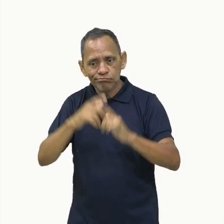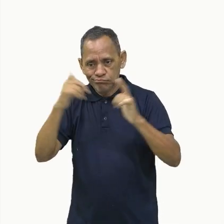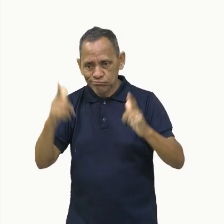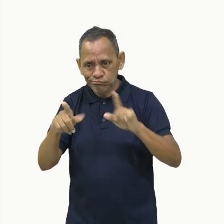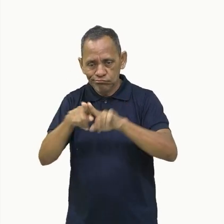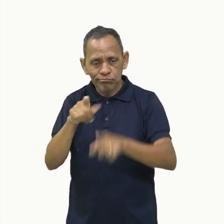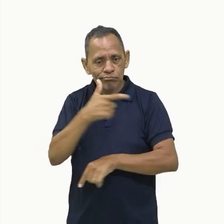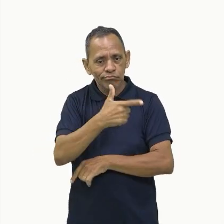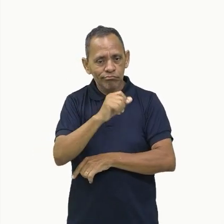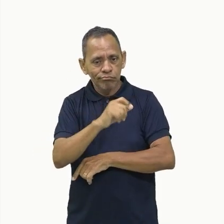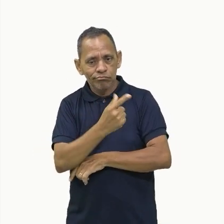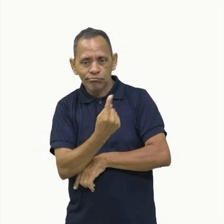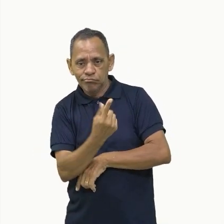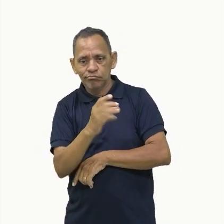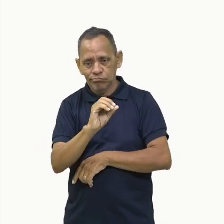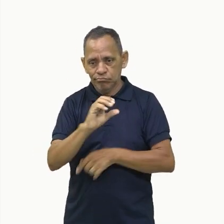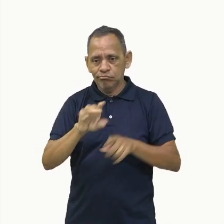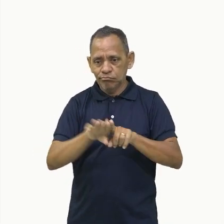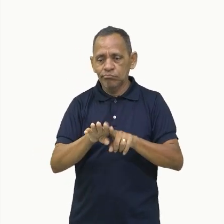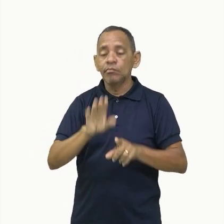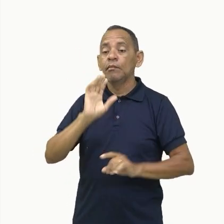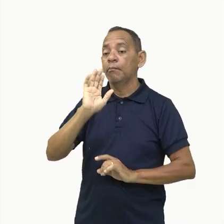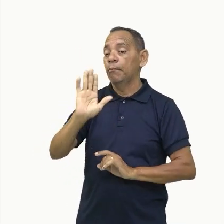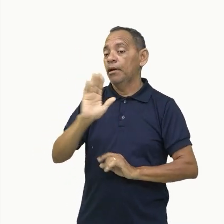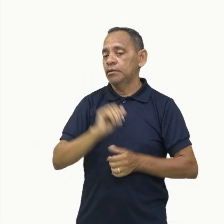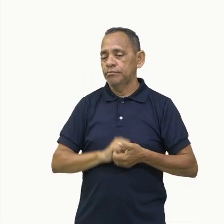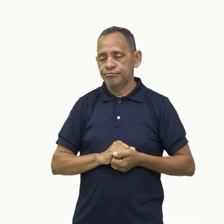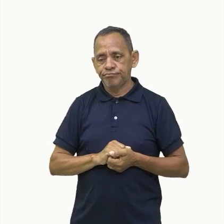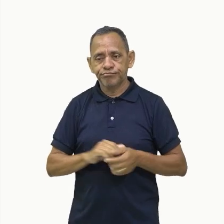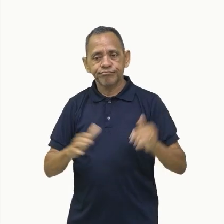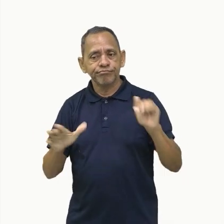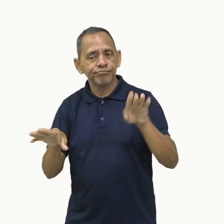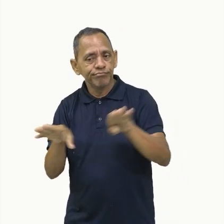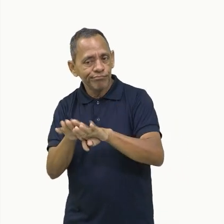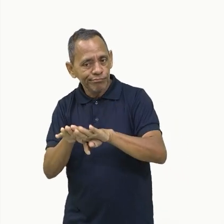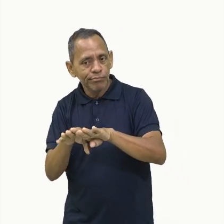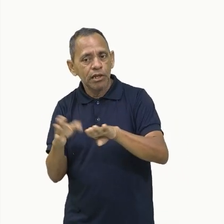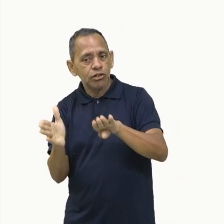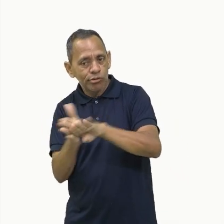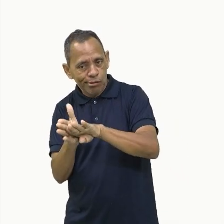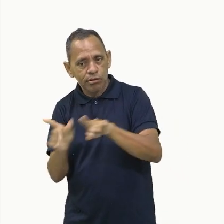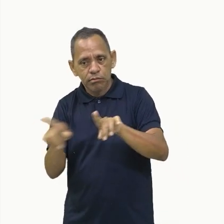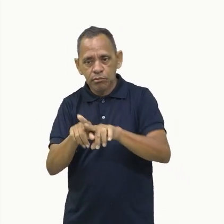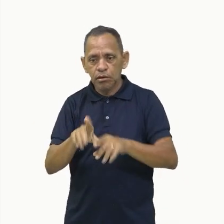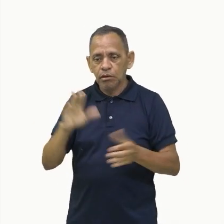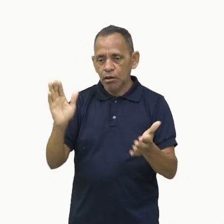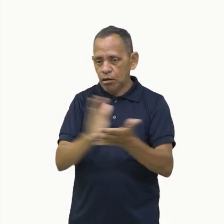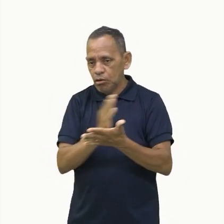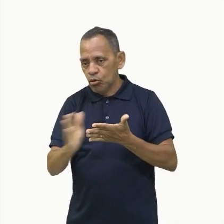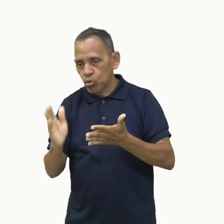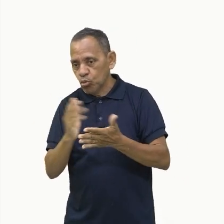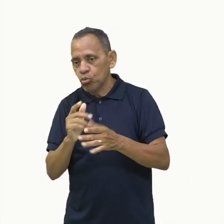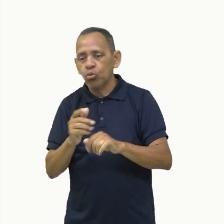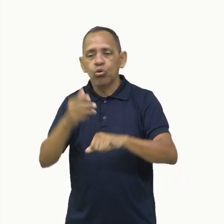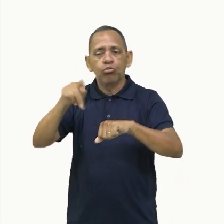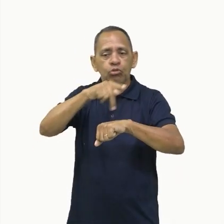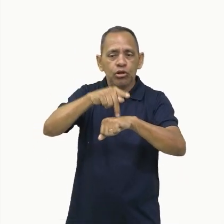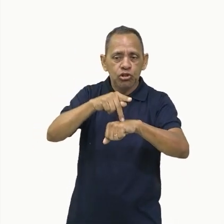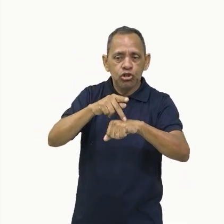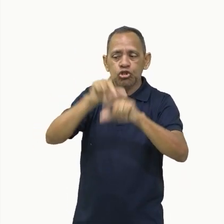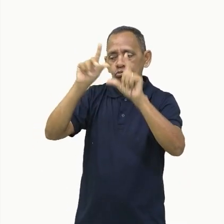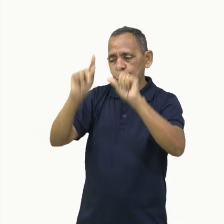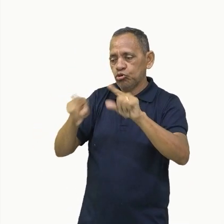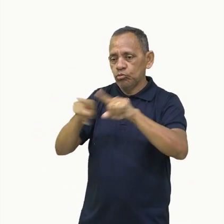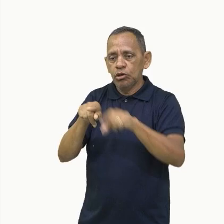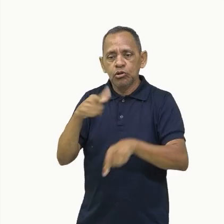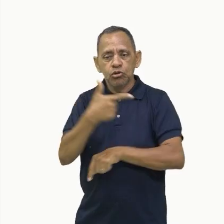2010, porém, quando vai chegando, a gente observa que vários países começam a diminuir a partir ali de